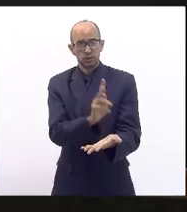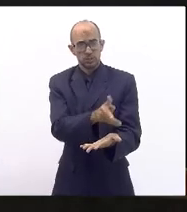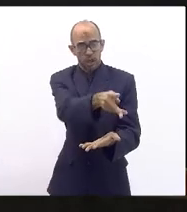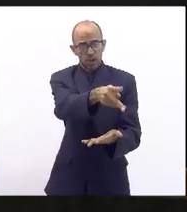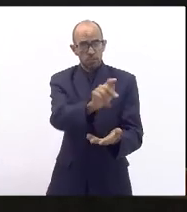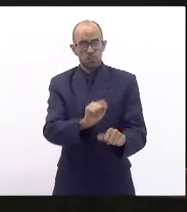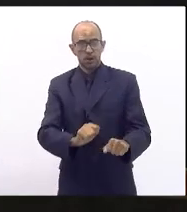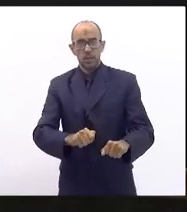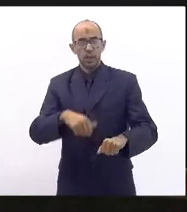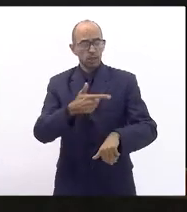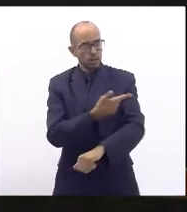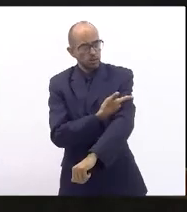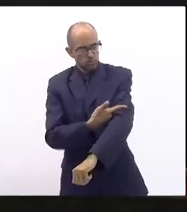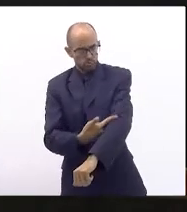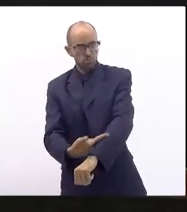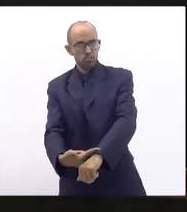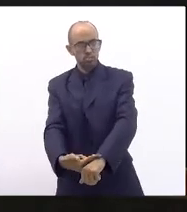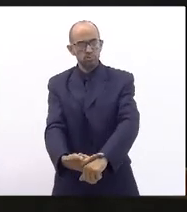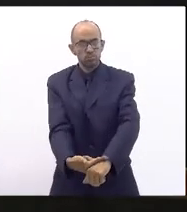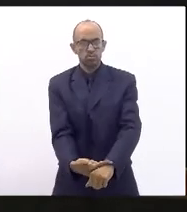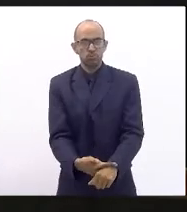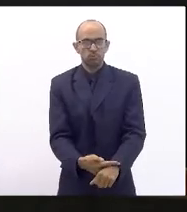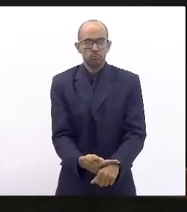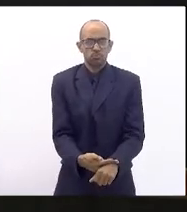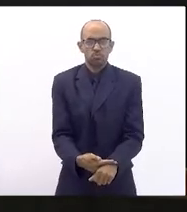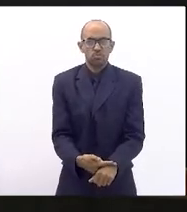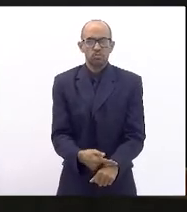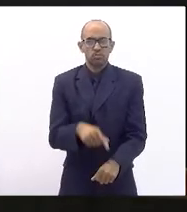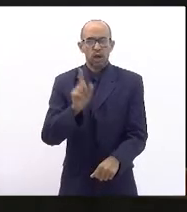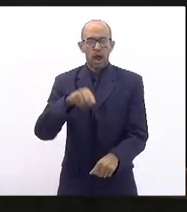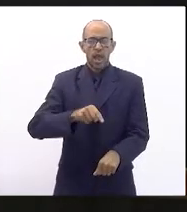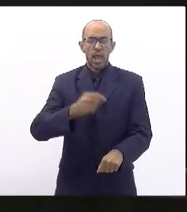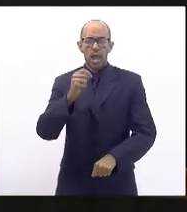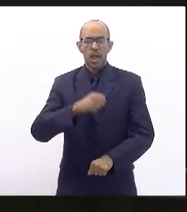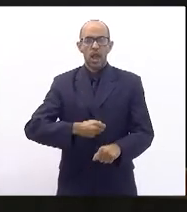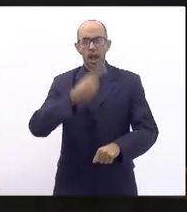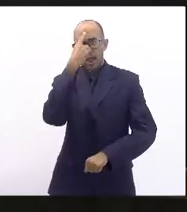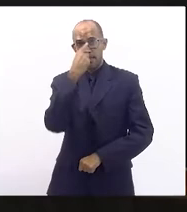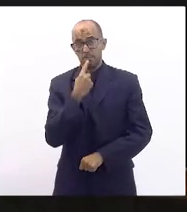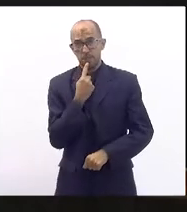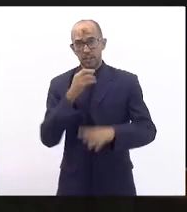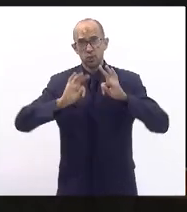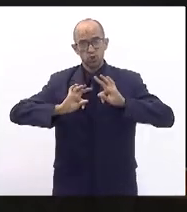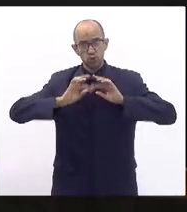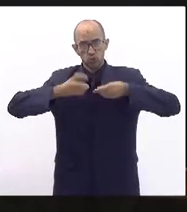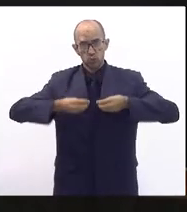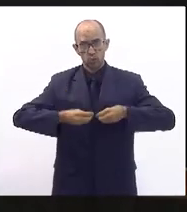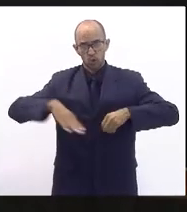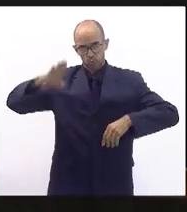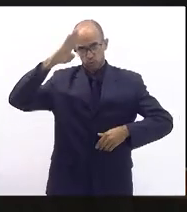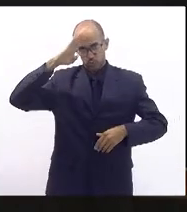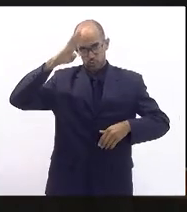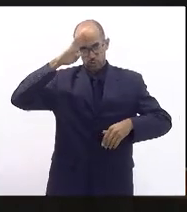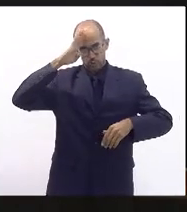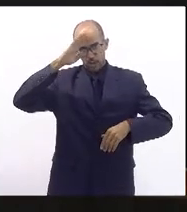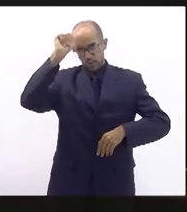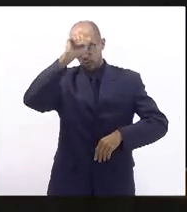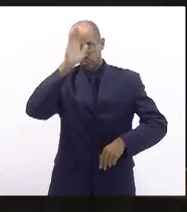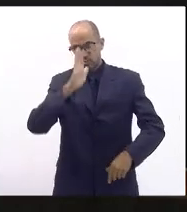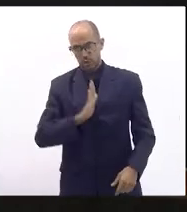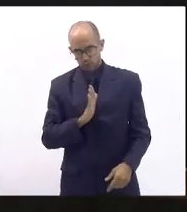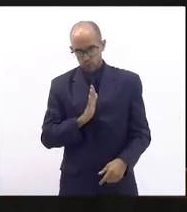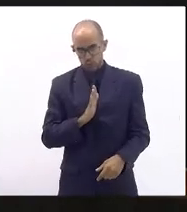Sadia camaradagem o Emo emolduram o caráter diz todos os soldados brasileiros